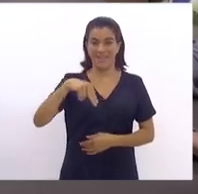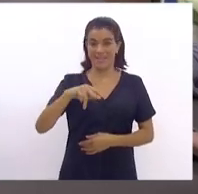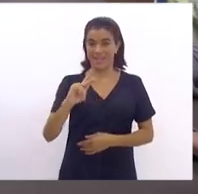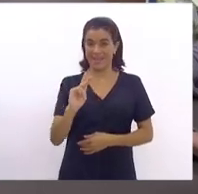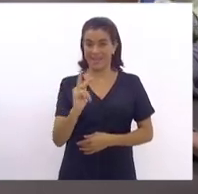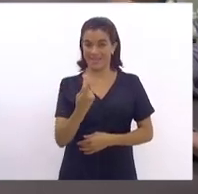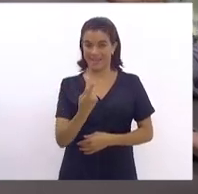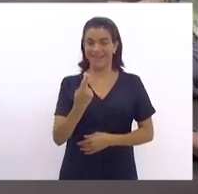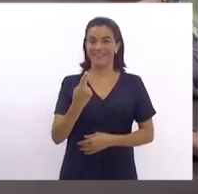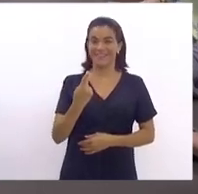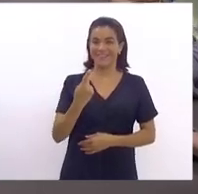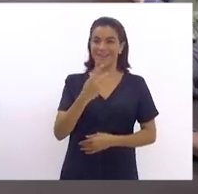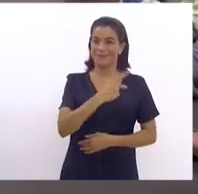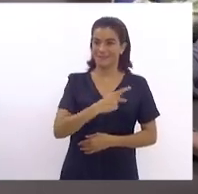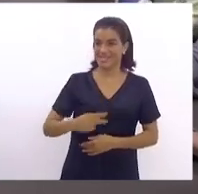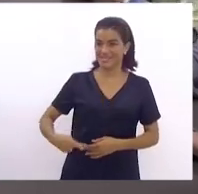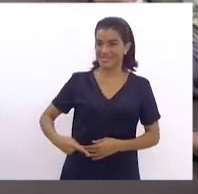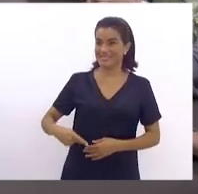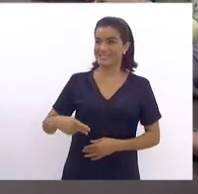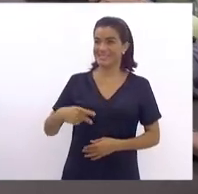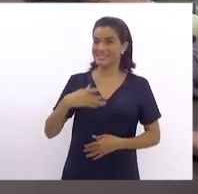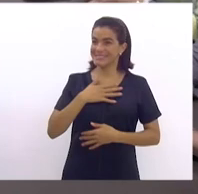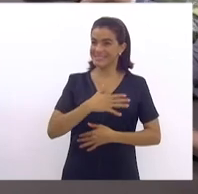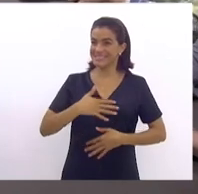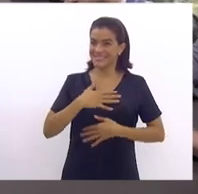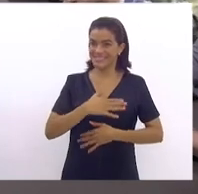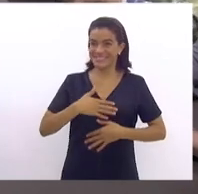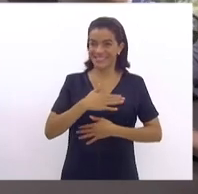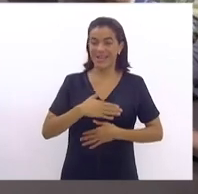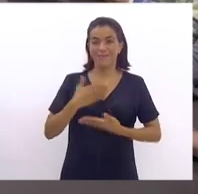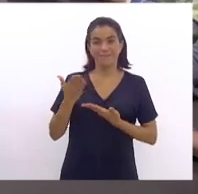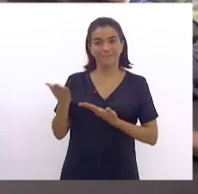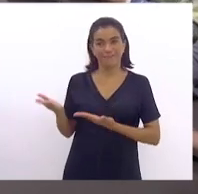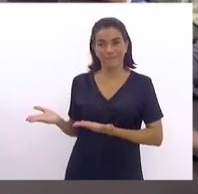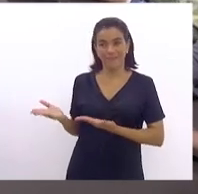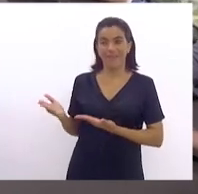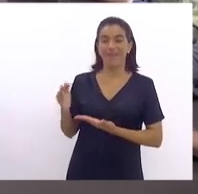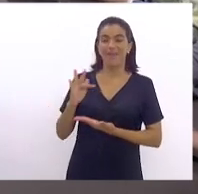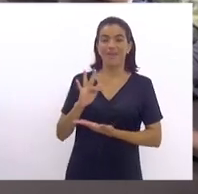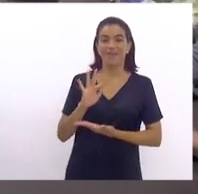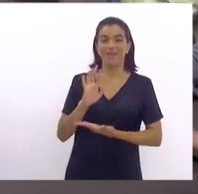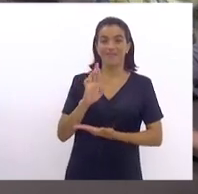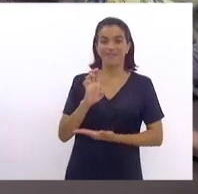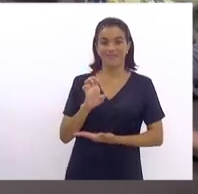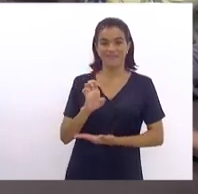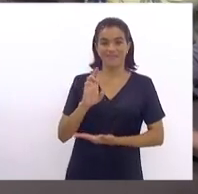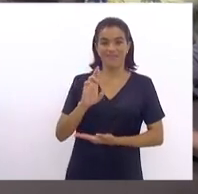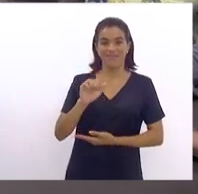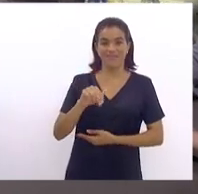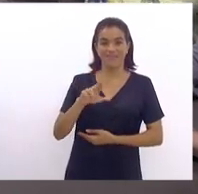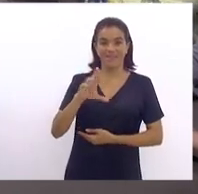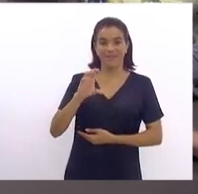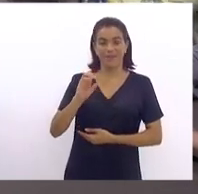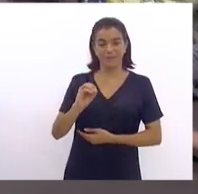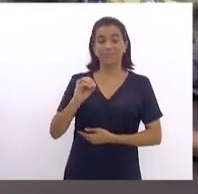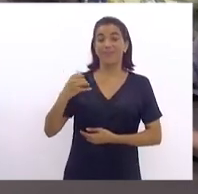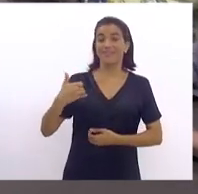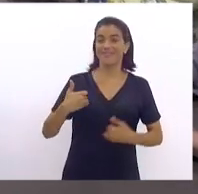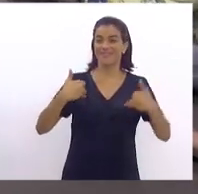os presentes, saudar ao nobre Fernando que debuta hoje, aniversário do Fernando.